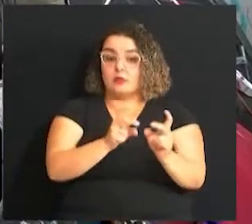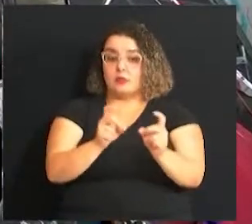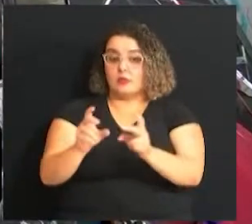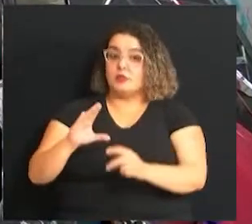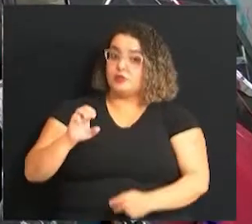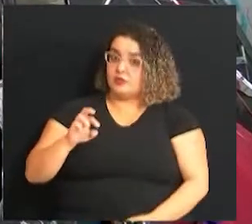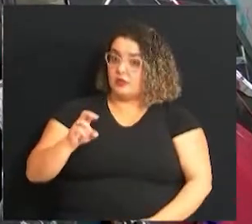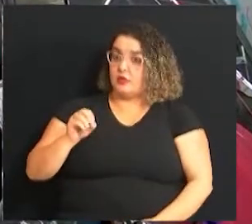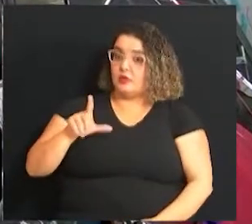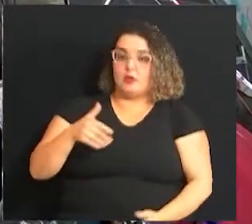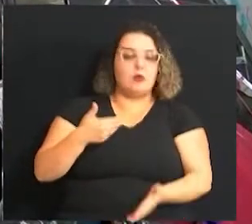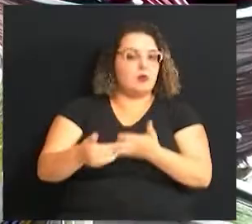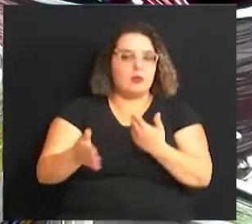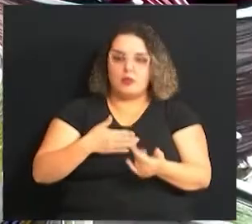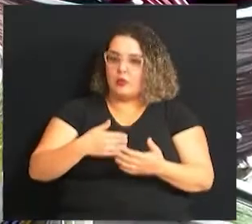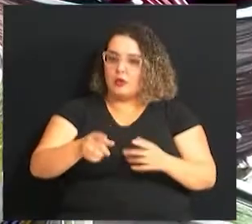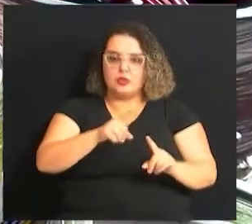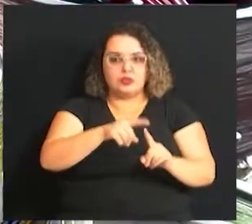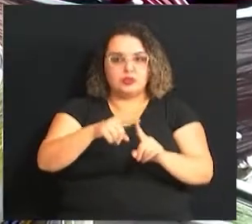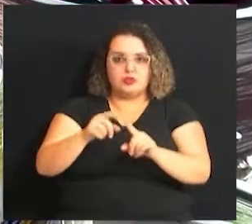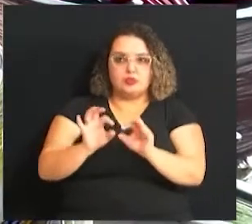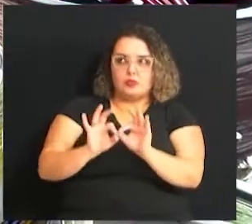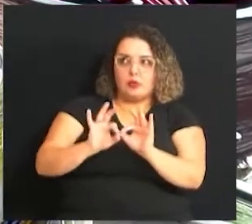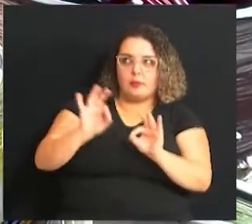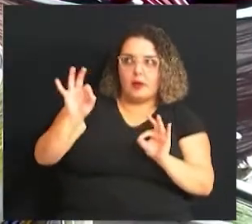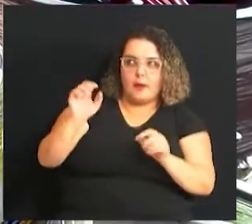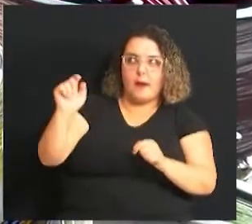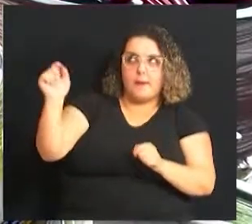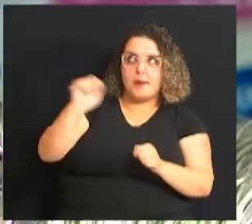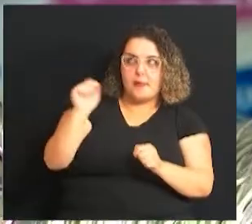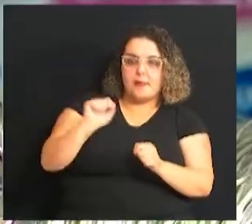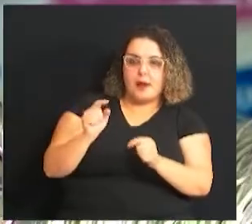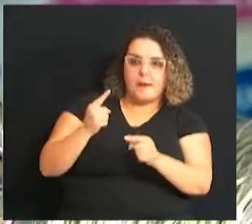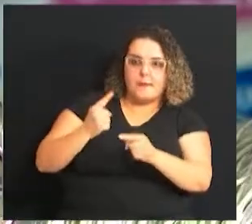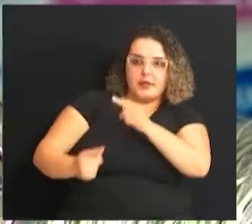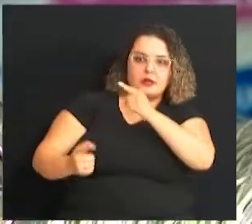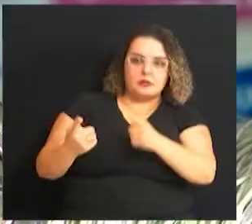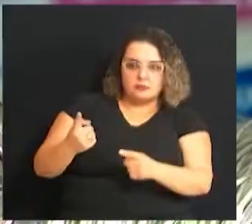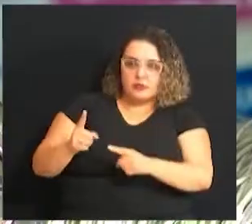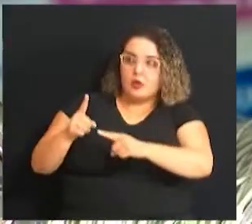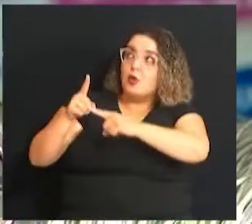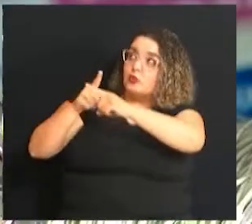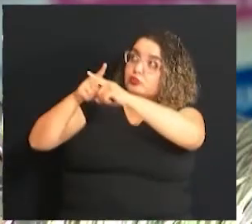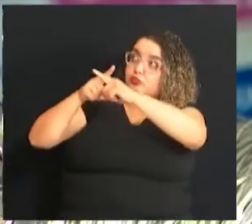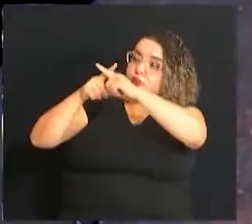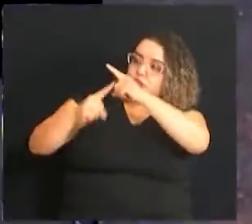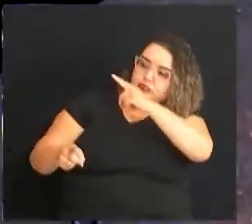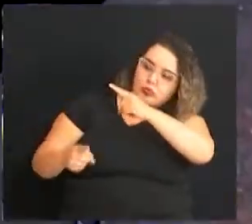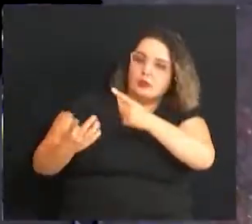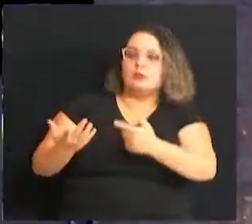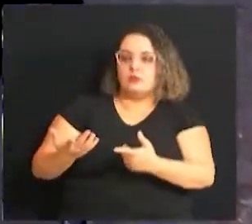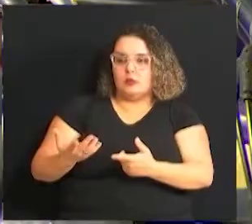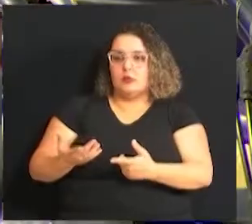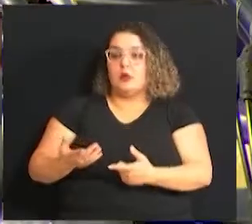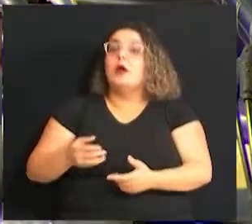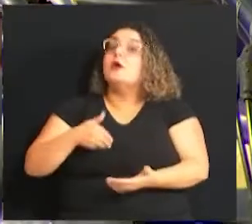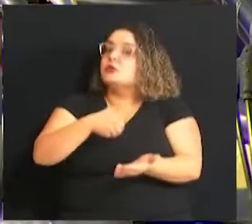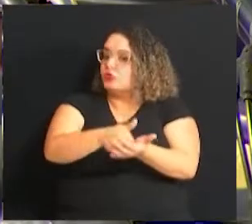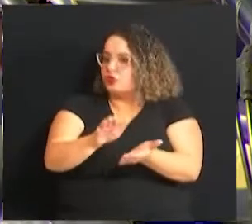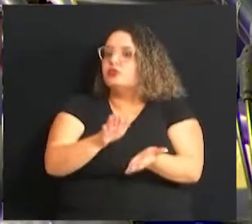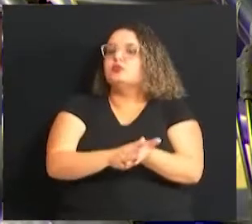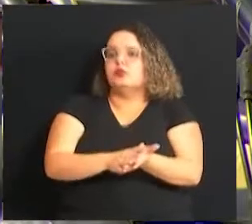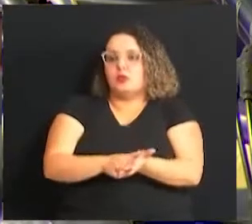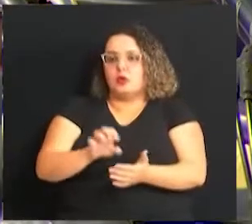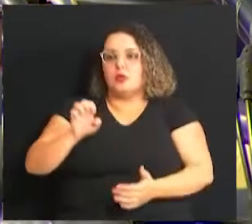e venda de cerol ou qualquer outro tipo de cortante são considerados crimes passíveis de multa. A INDEC